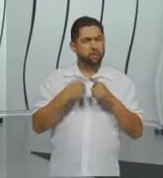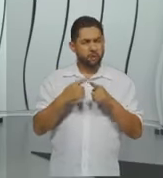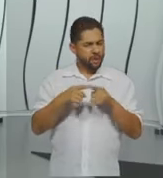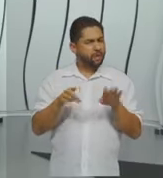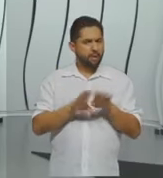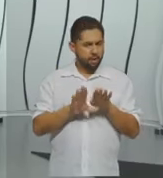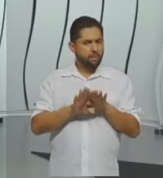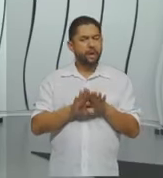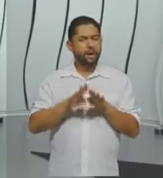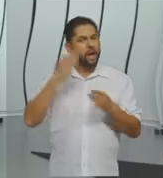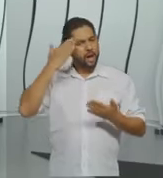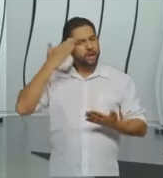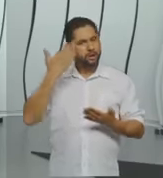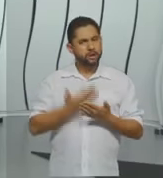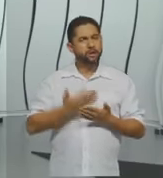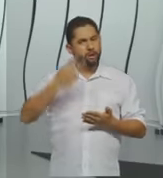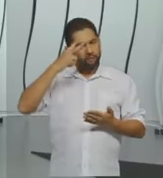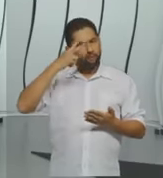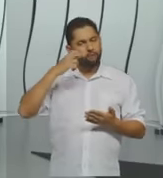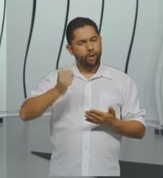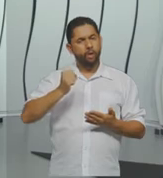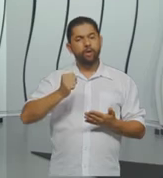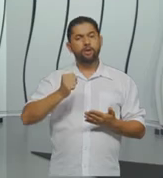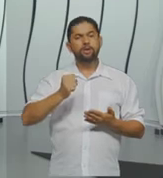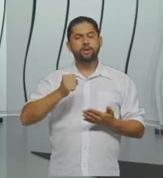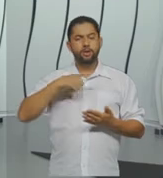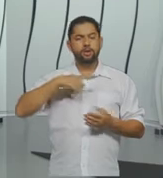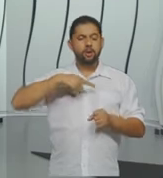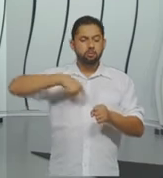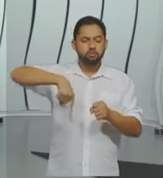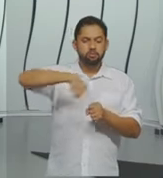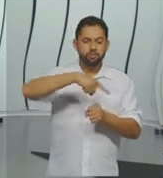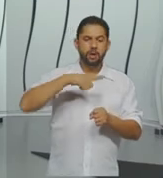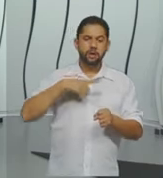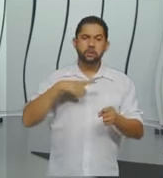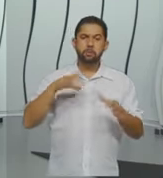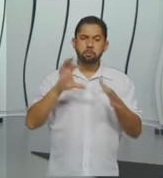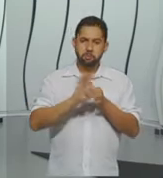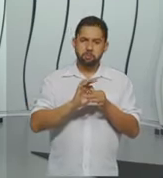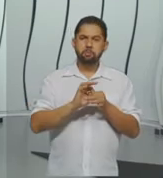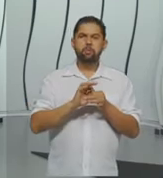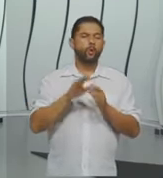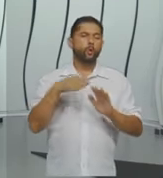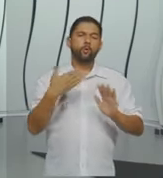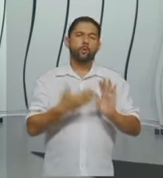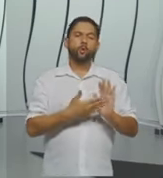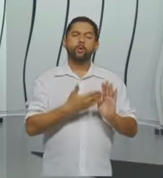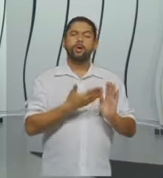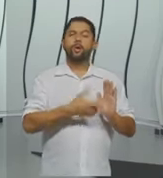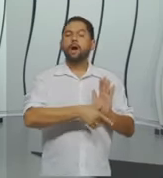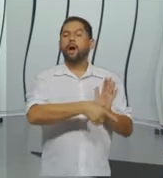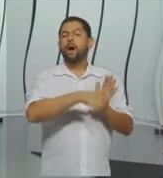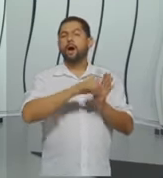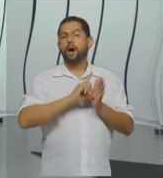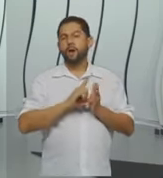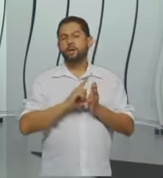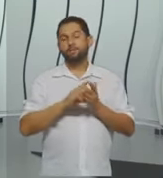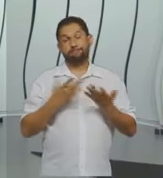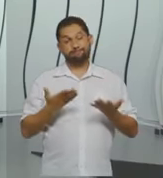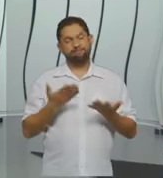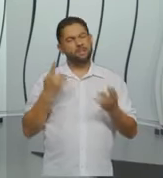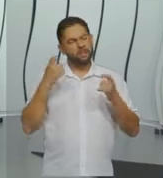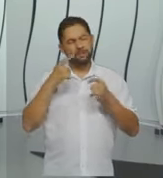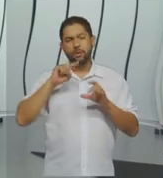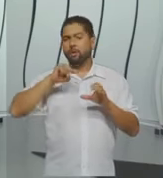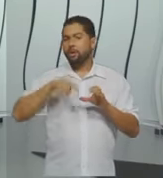planetas eram circunferências, que essas órbitas se encaixavam com sólidos pitagóricos. É uma história bem interessante, pena que não dá para a gente expandir muito,